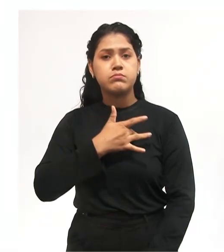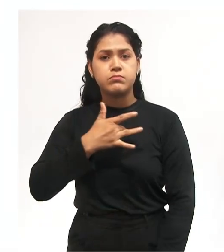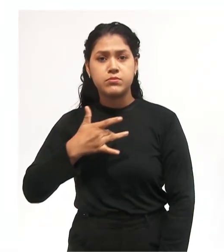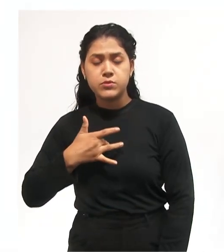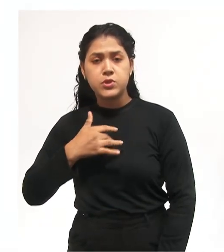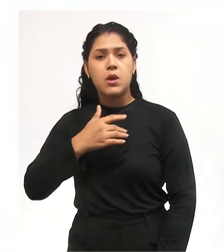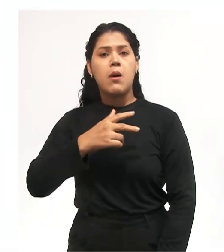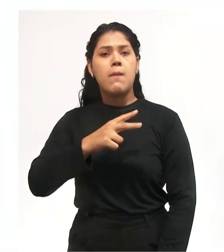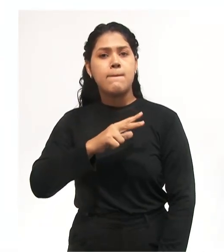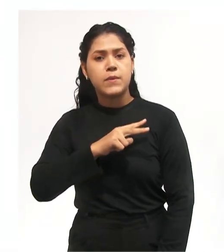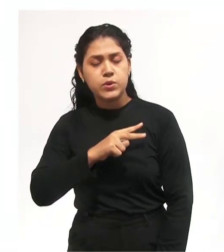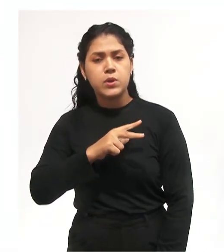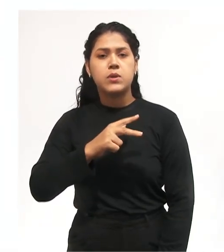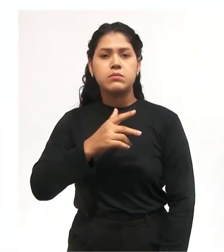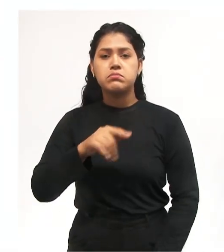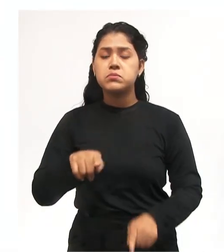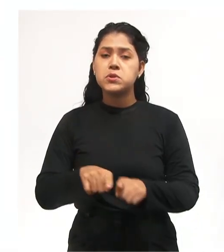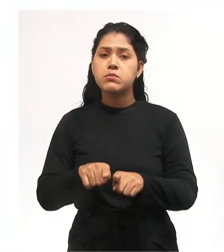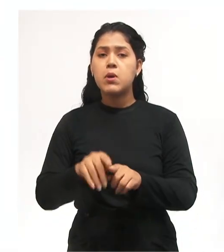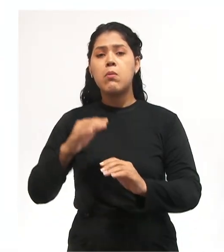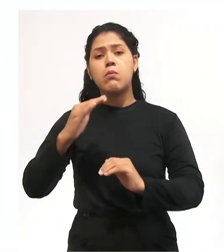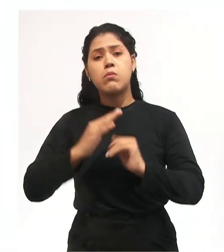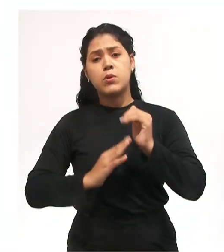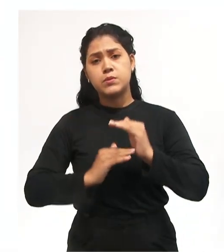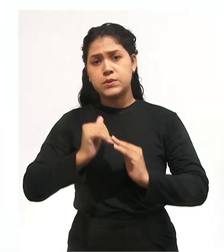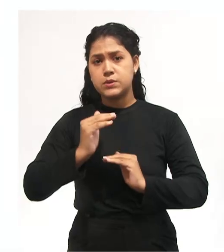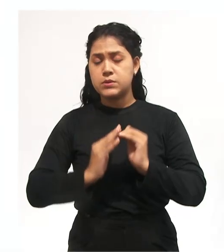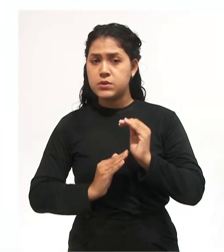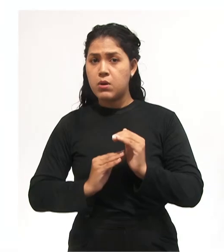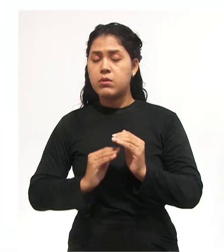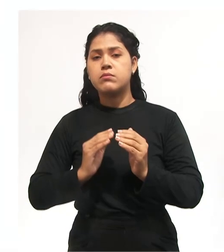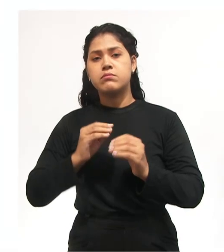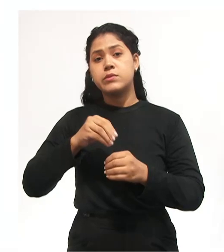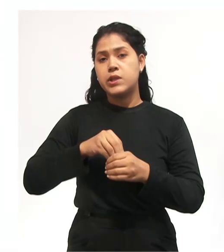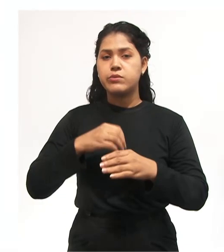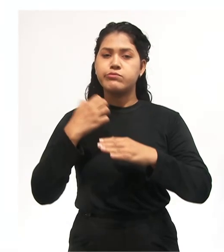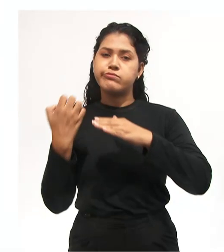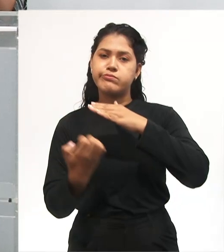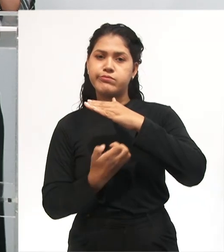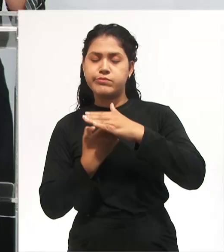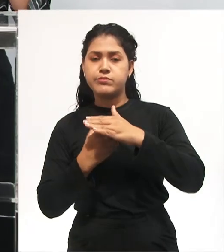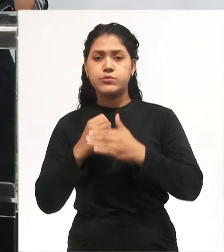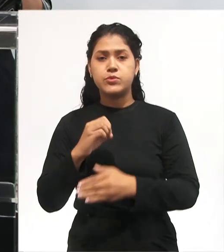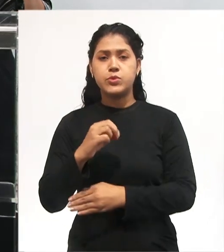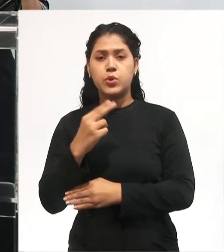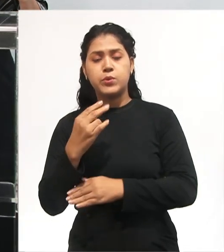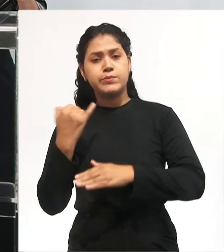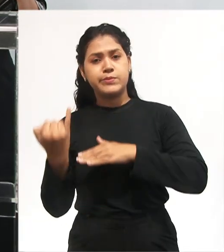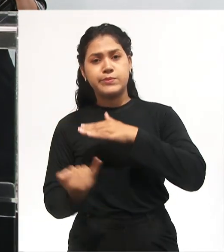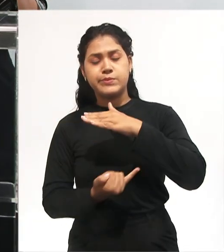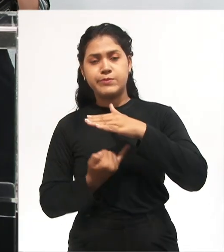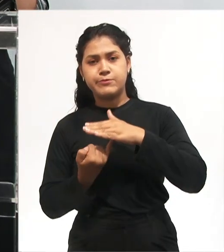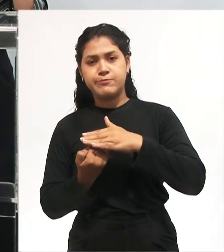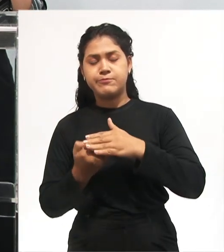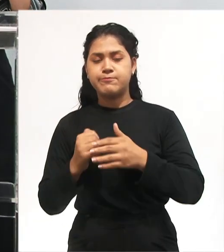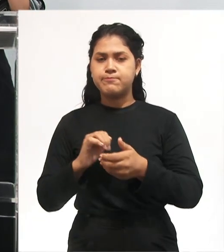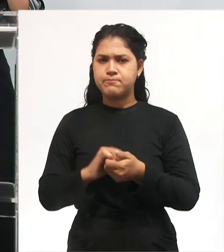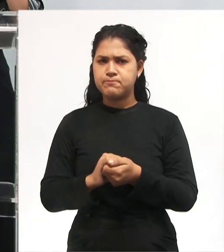no futuro dessa pessoa dentro da organização. Vejam que são 2